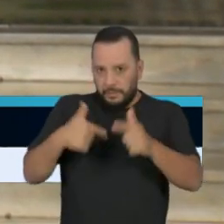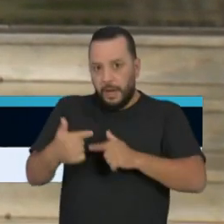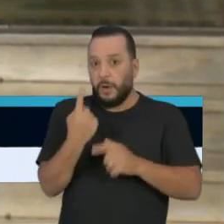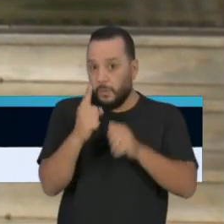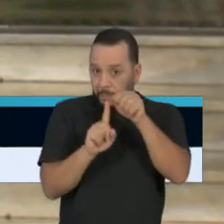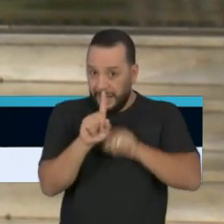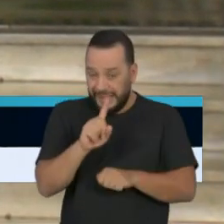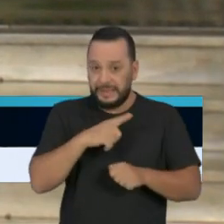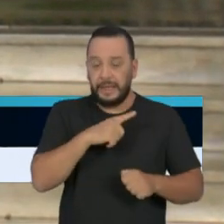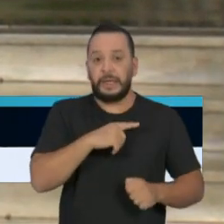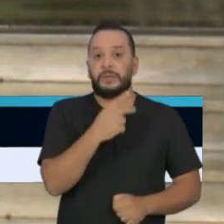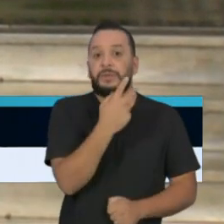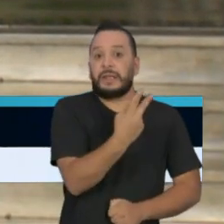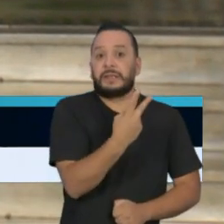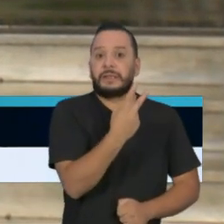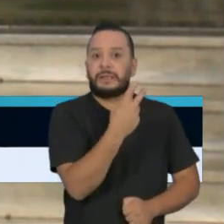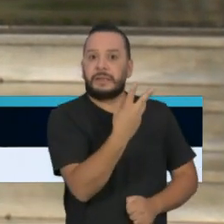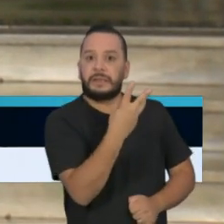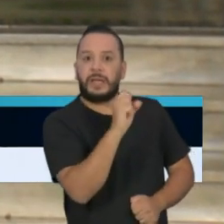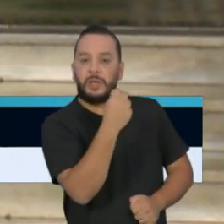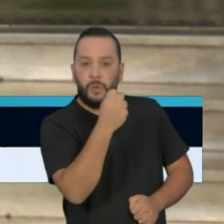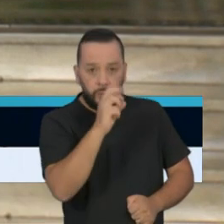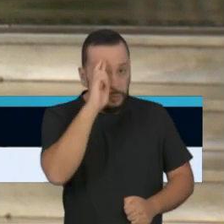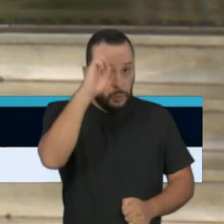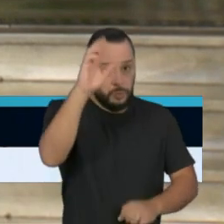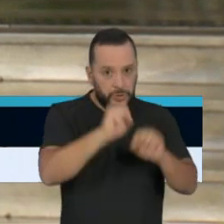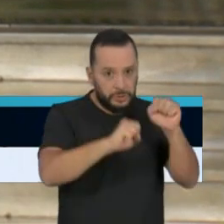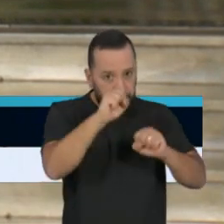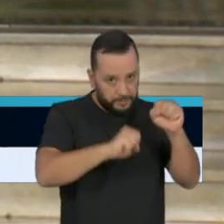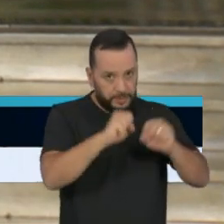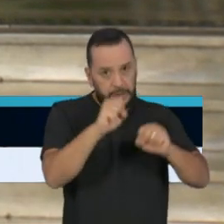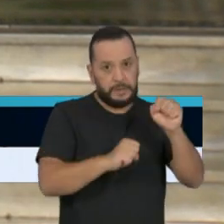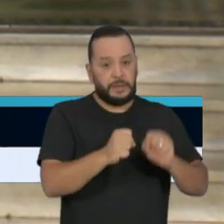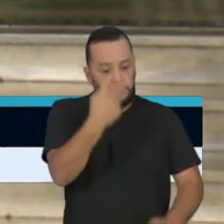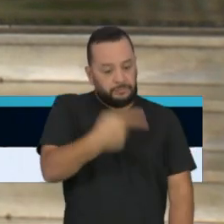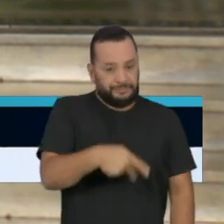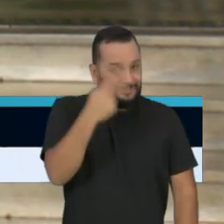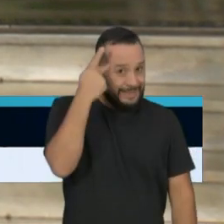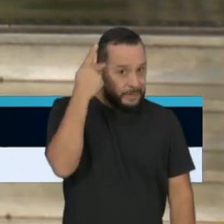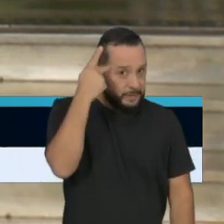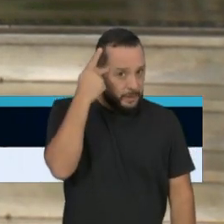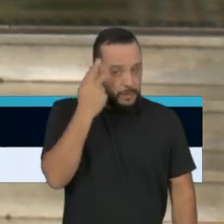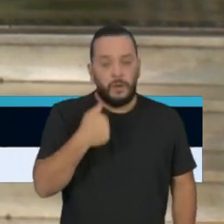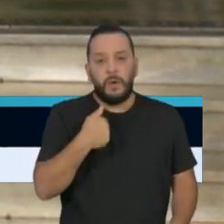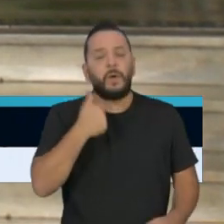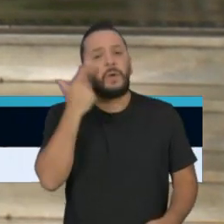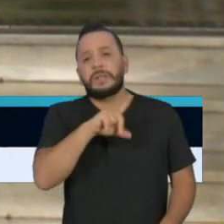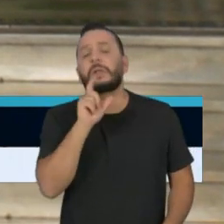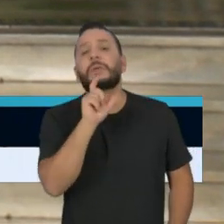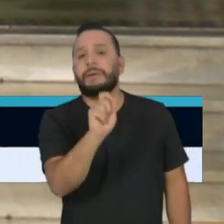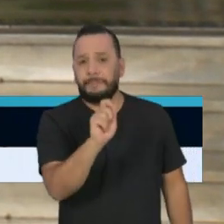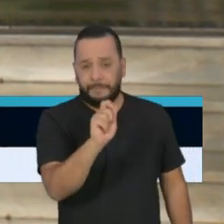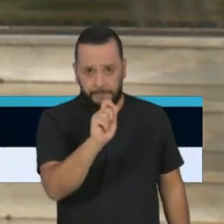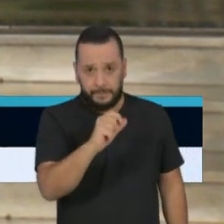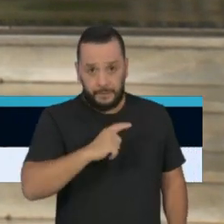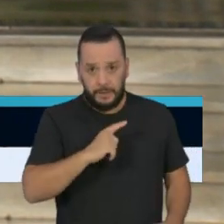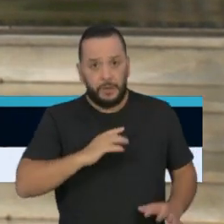238 empresários e empresárias aqui do Estado de São Paulo, conseguiu reunir